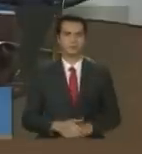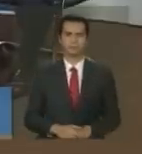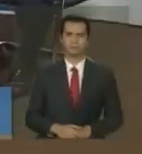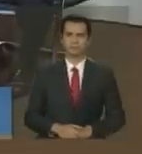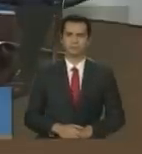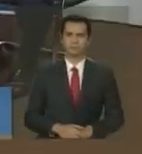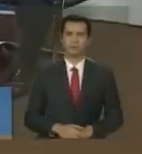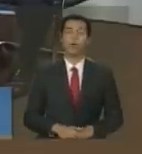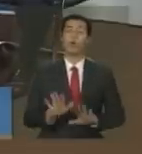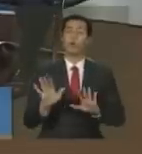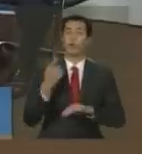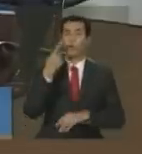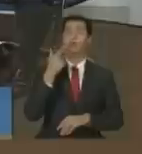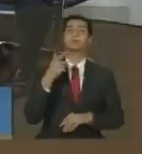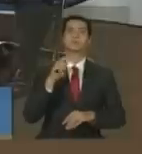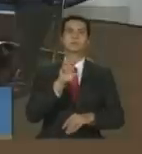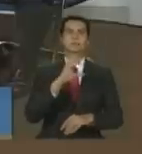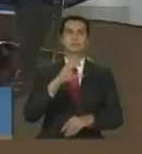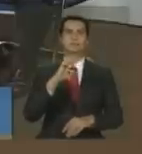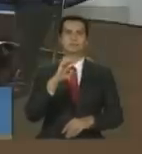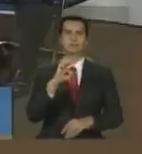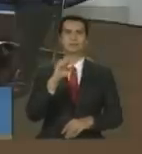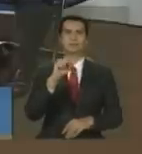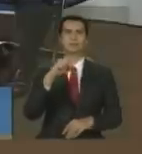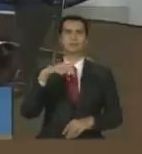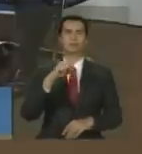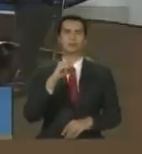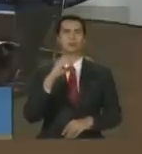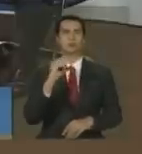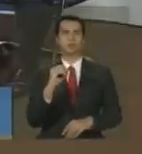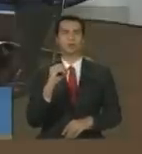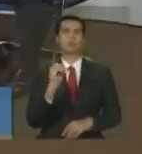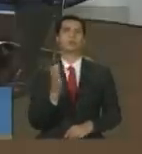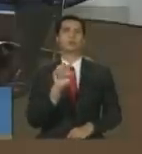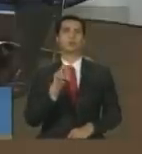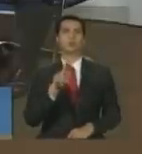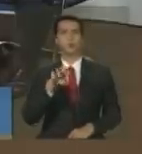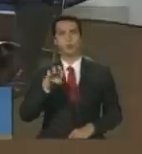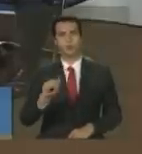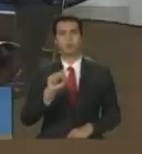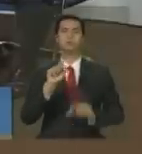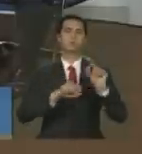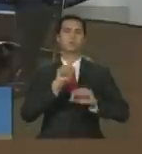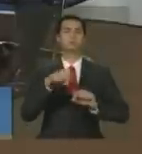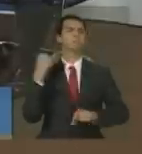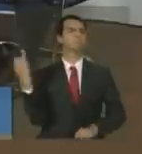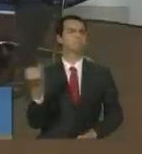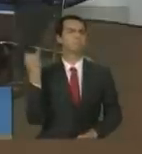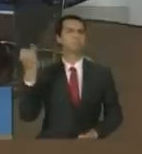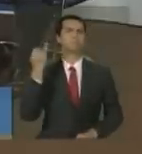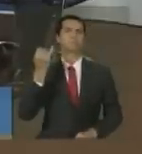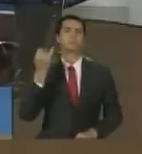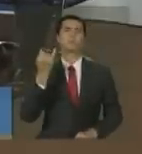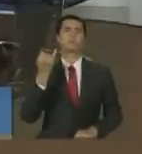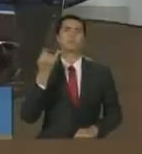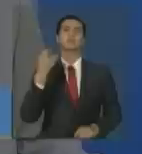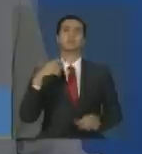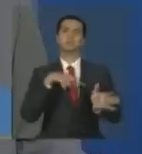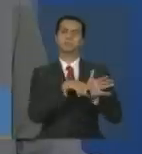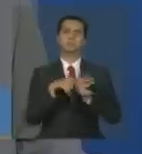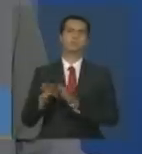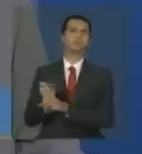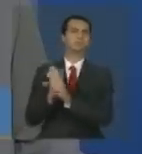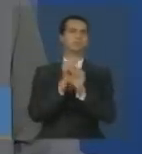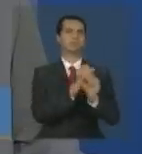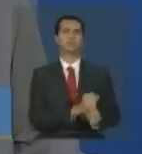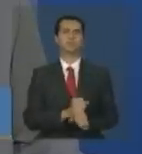anual de coleta de dados, né? Ele nos dá um retrato do Sistema Único de Assistência Social em todo o país, né?